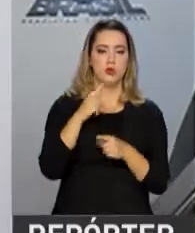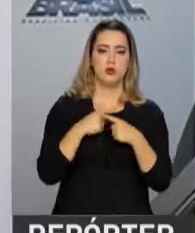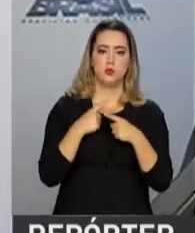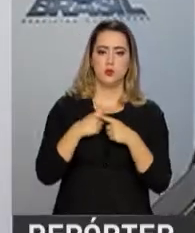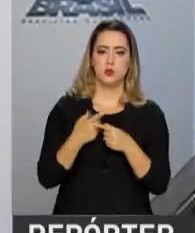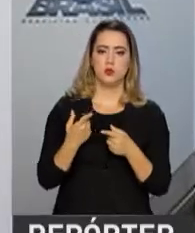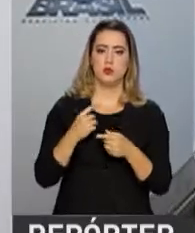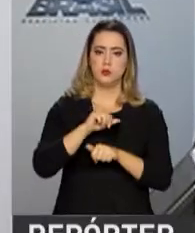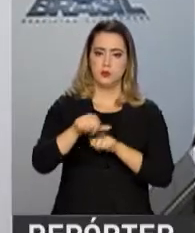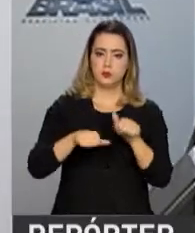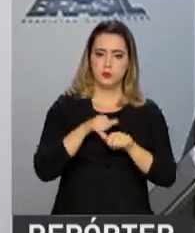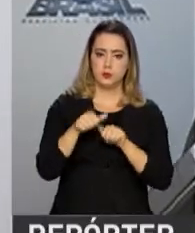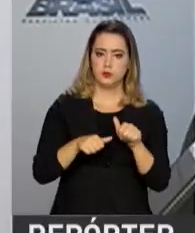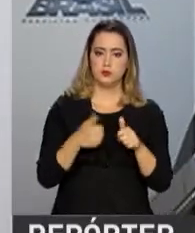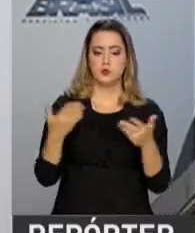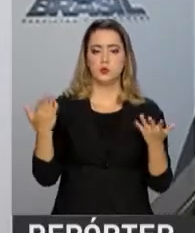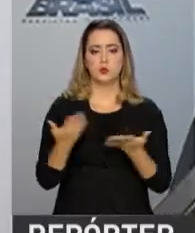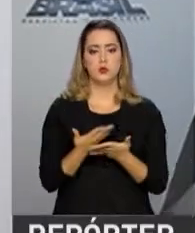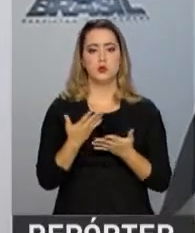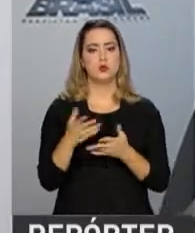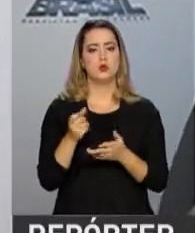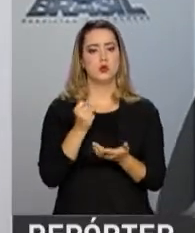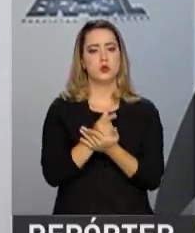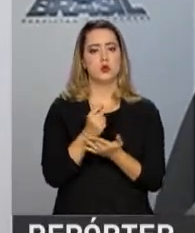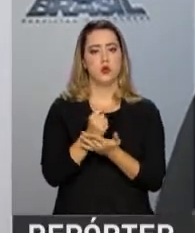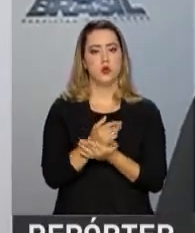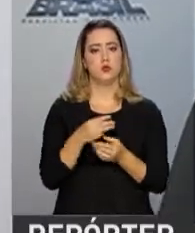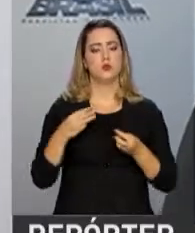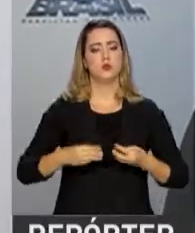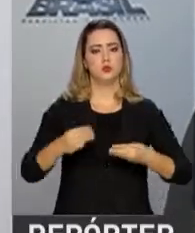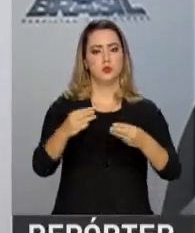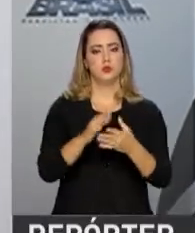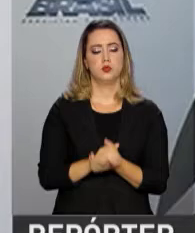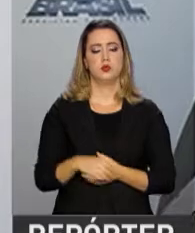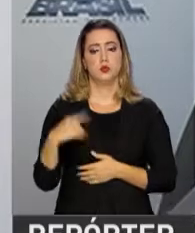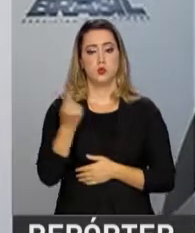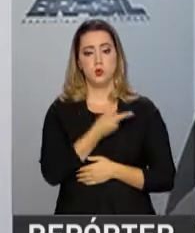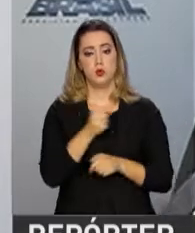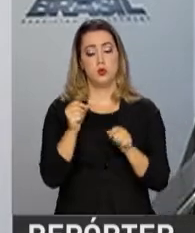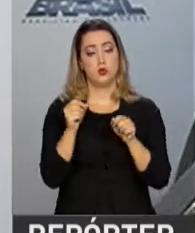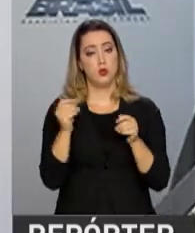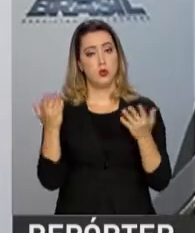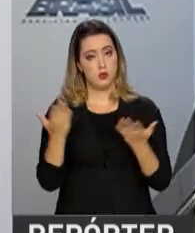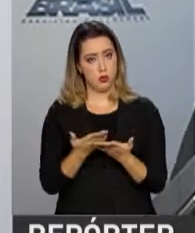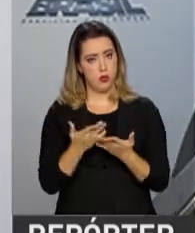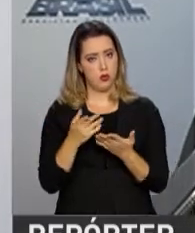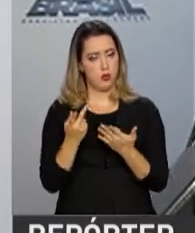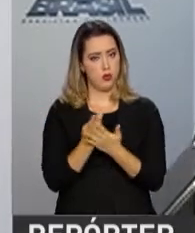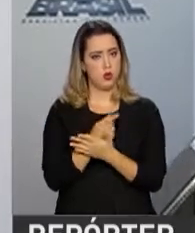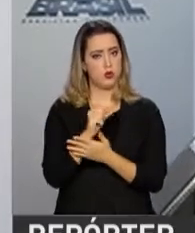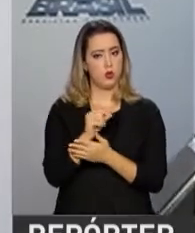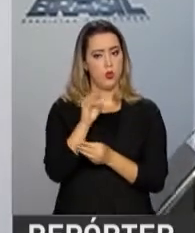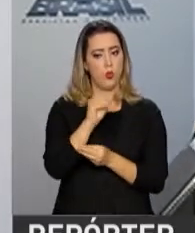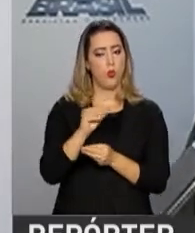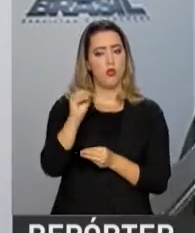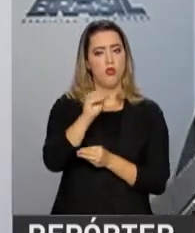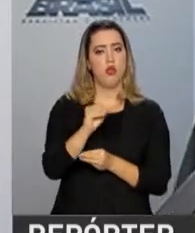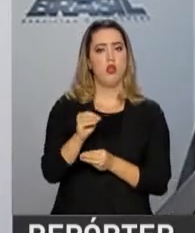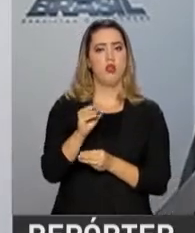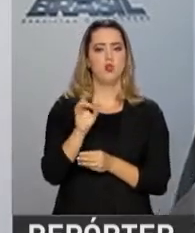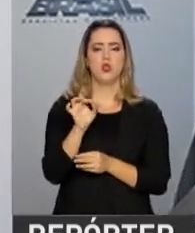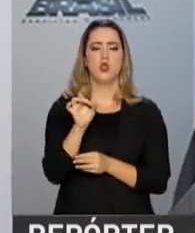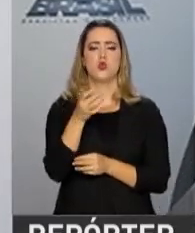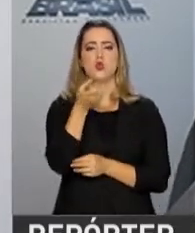por conta de mudanças na modalidade de compra do Ministério. Faremos agora a compra de tratamento e não